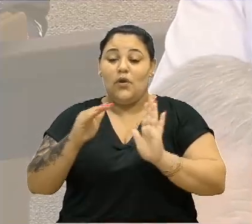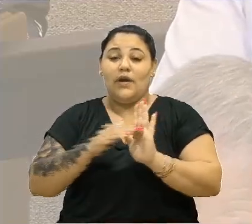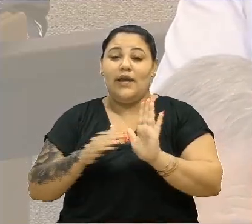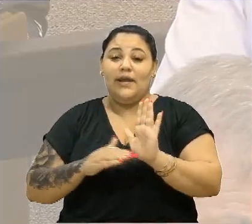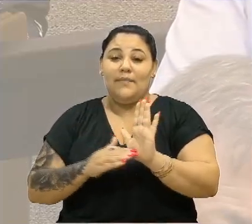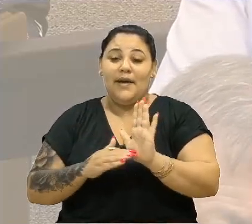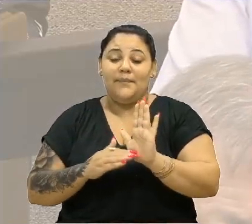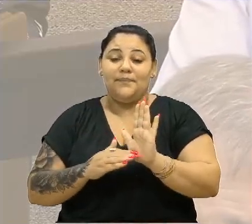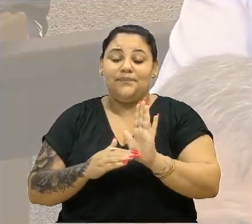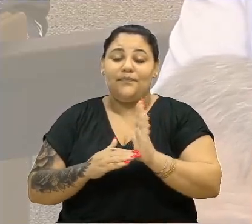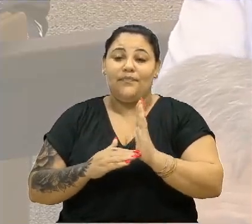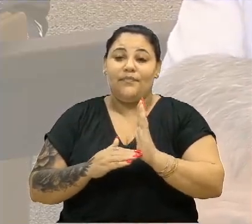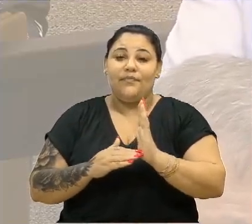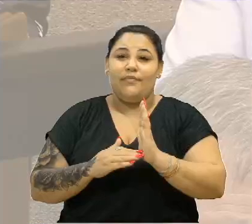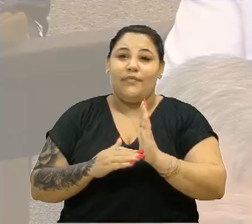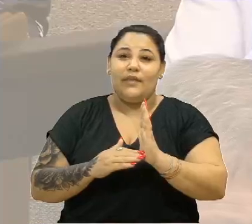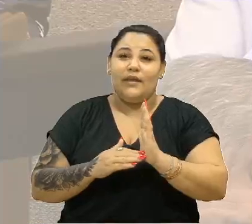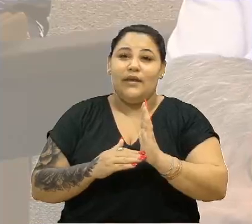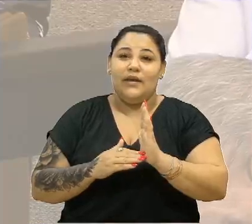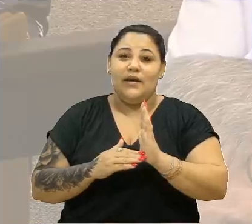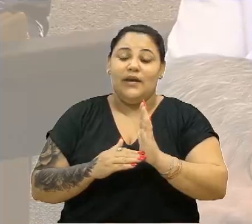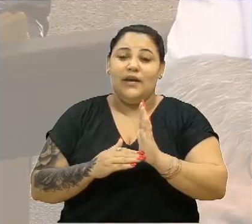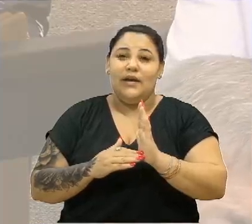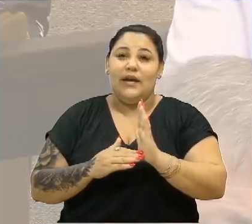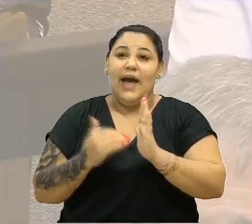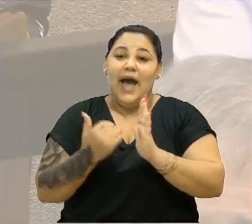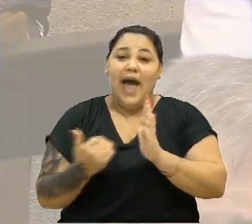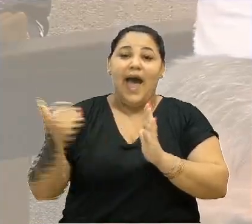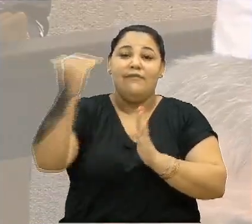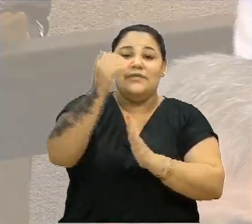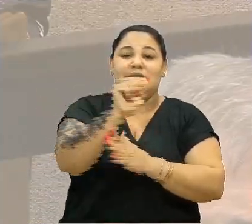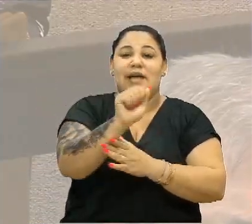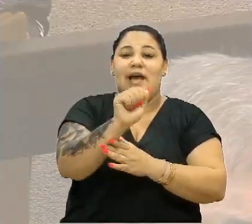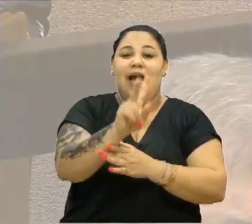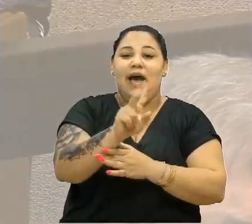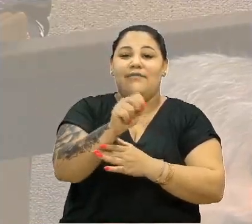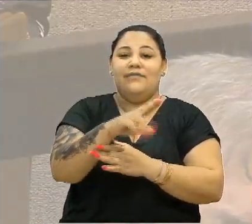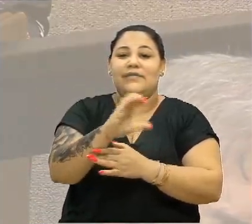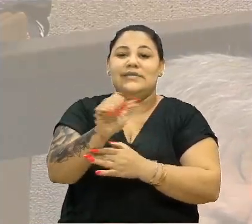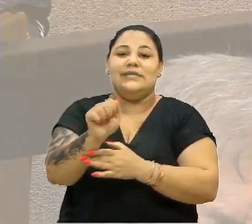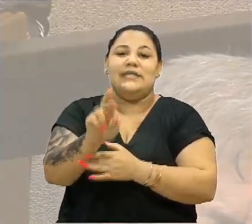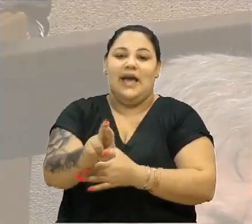programa que o governo do estado disponibilizou 18 milhões para a construção de